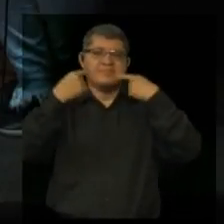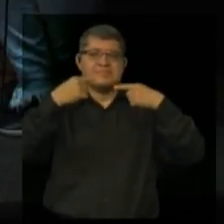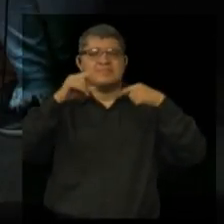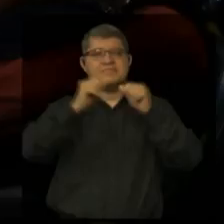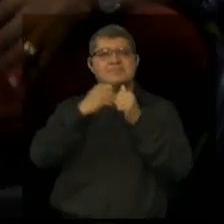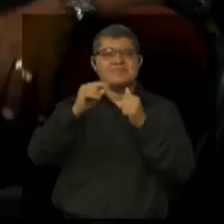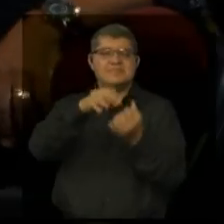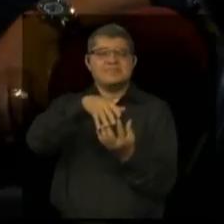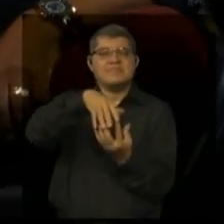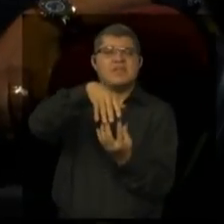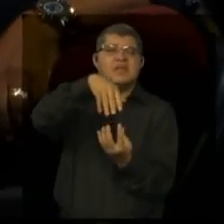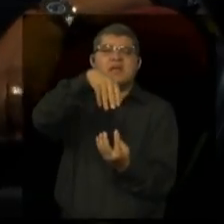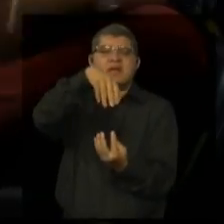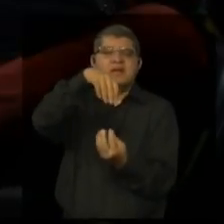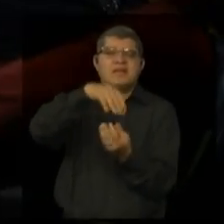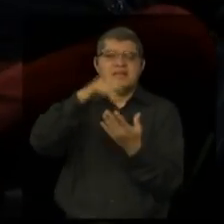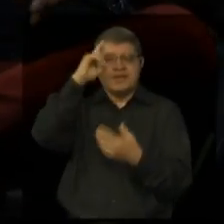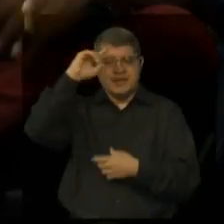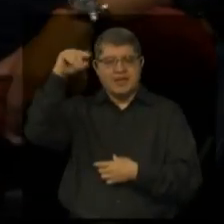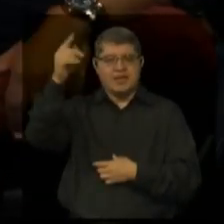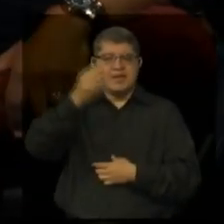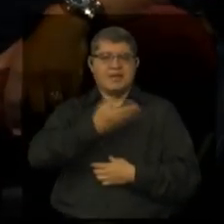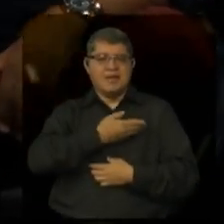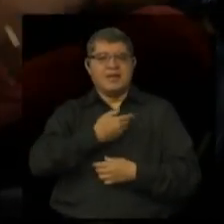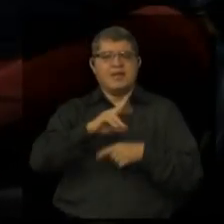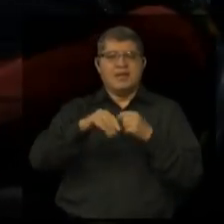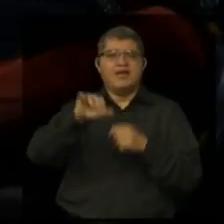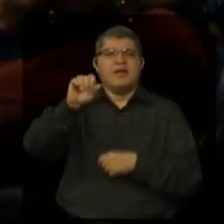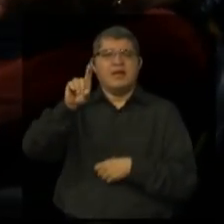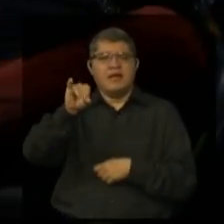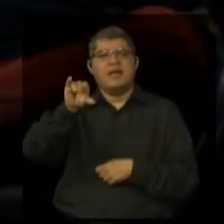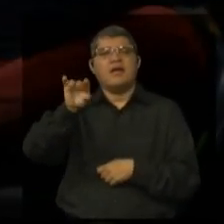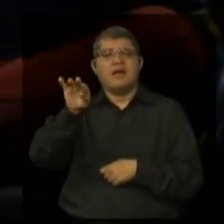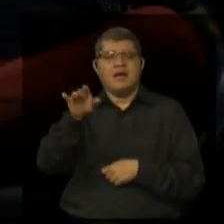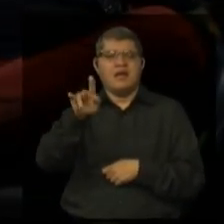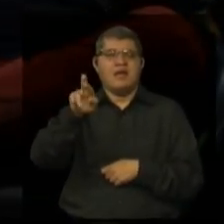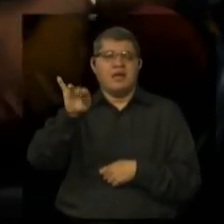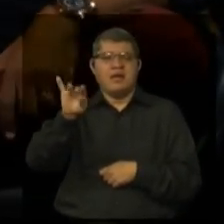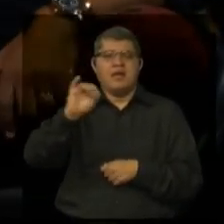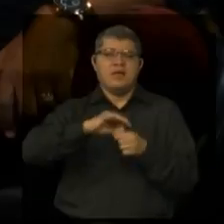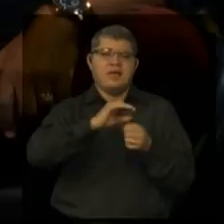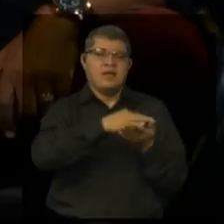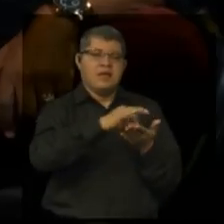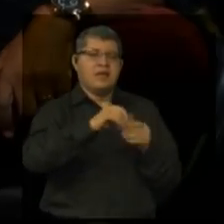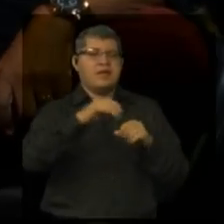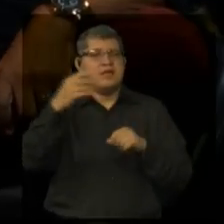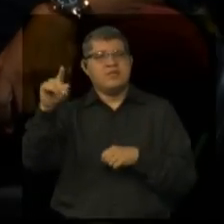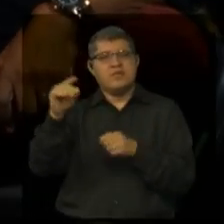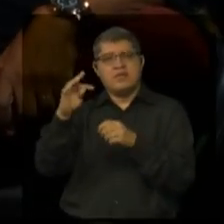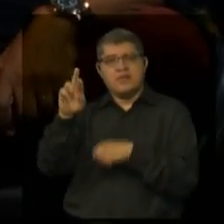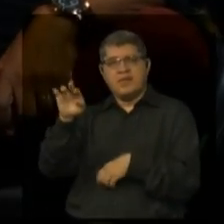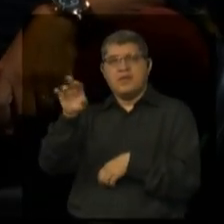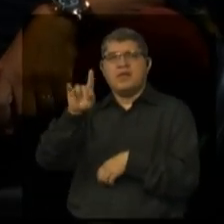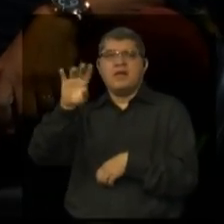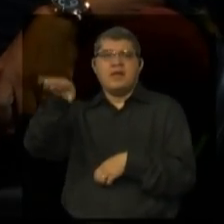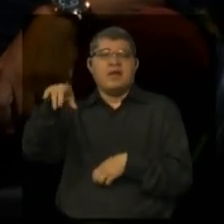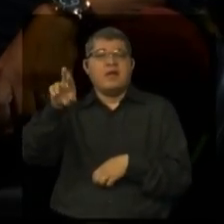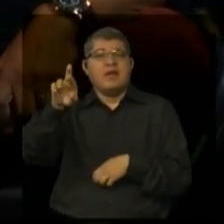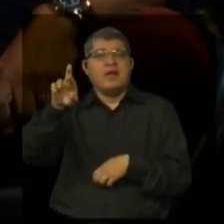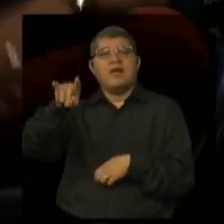musicalmente com as suas almas. Então, além deles, tem Adelto Brito, quando eu compus Terra e Paz com ele, Regis